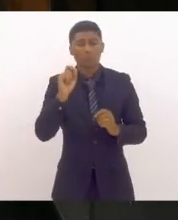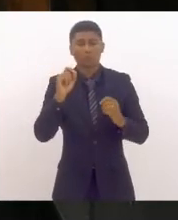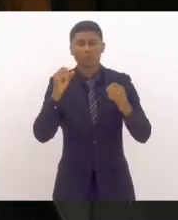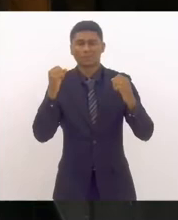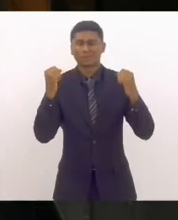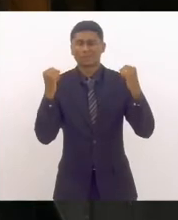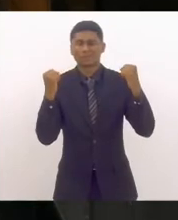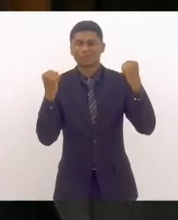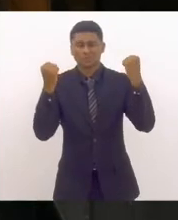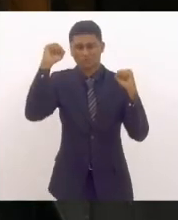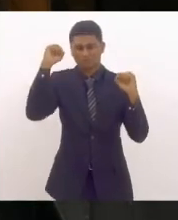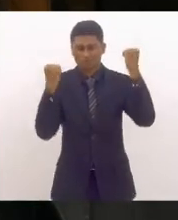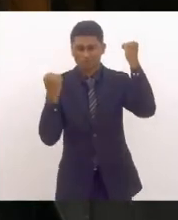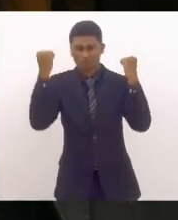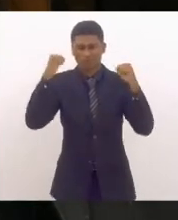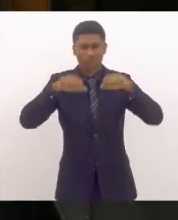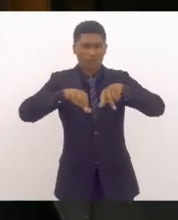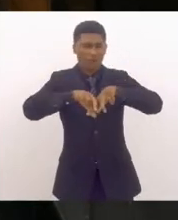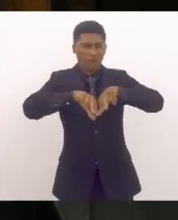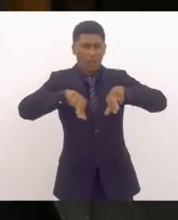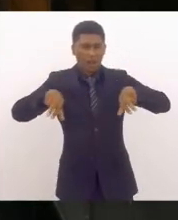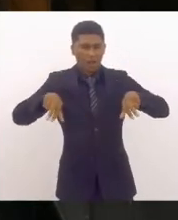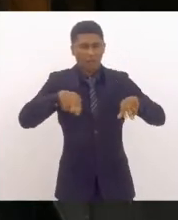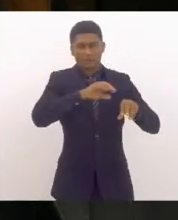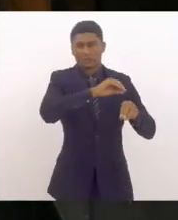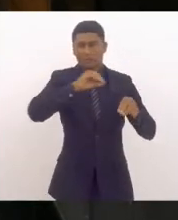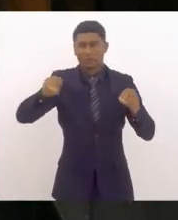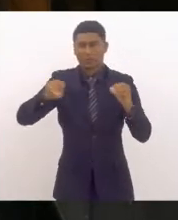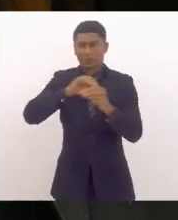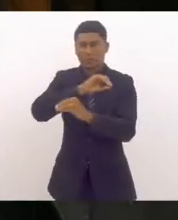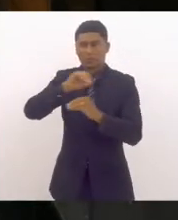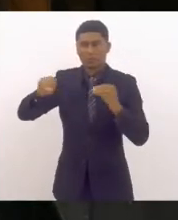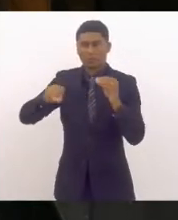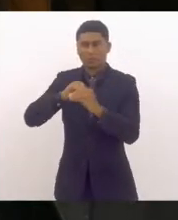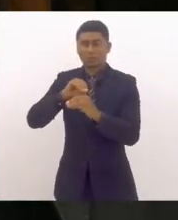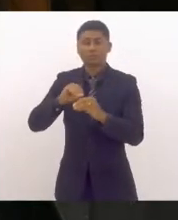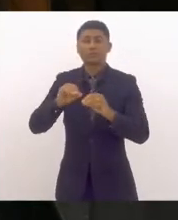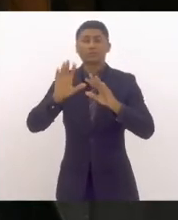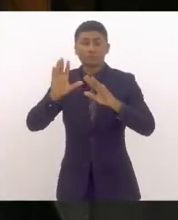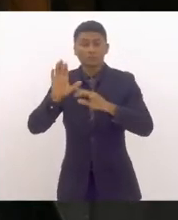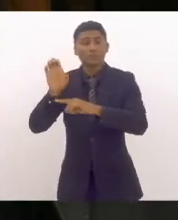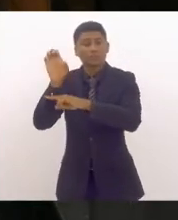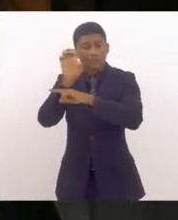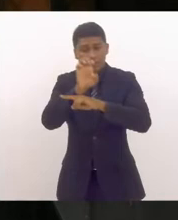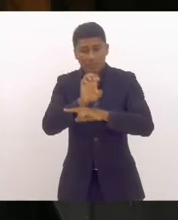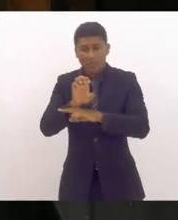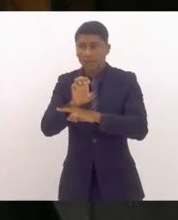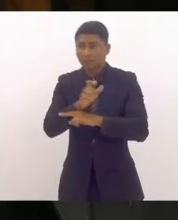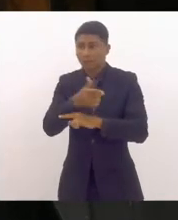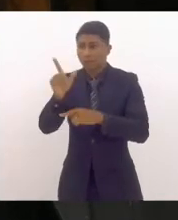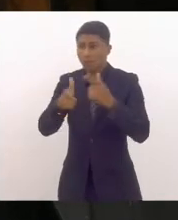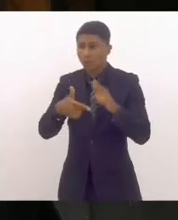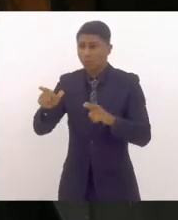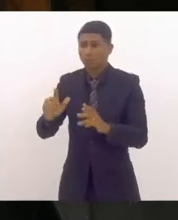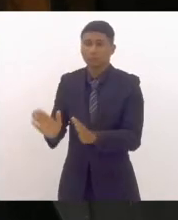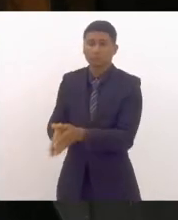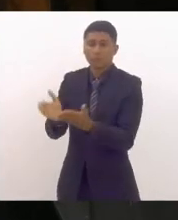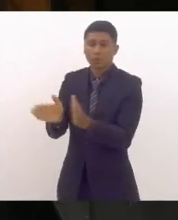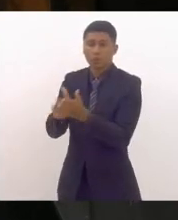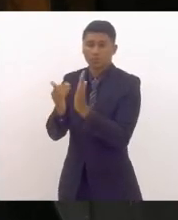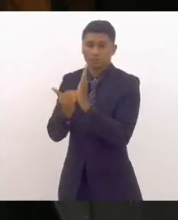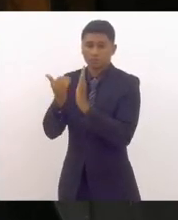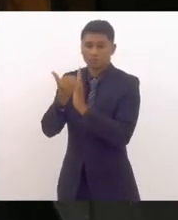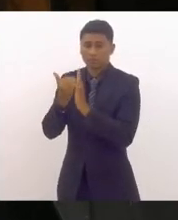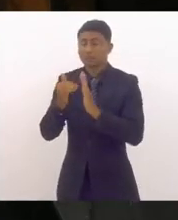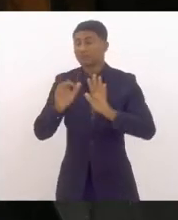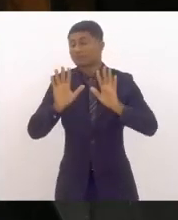partir dos anos 70 e 80 mas ainda assim não se compara Samuel com os estados mais empobrecidos do Brasil e depois no estado do Rio de